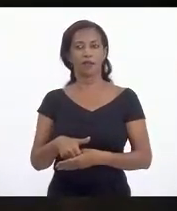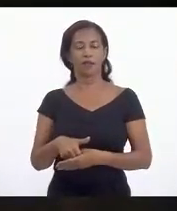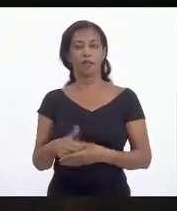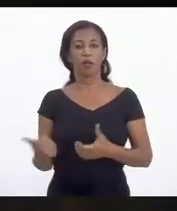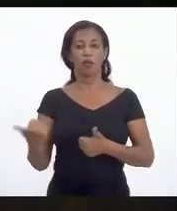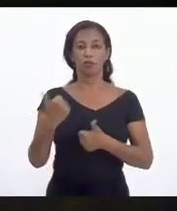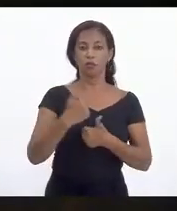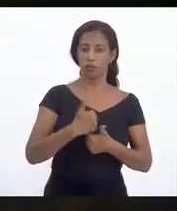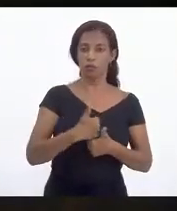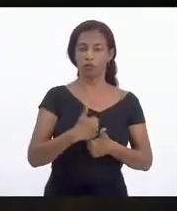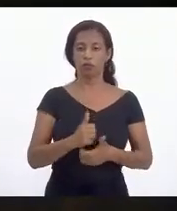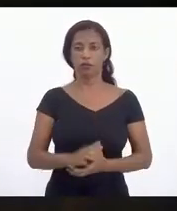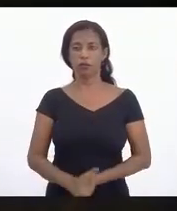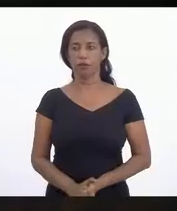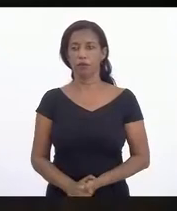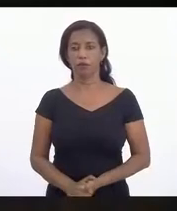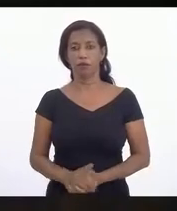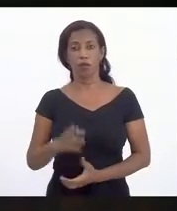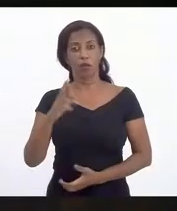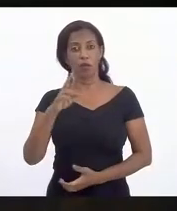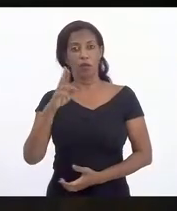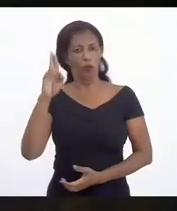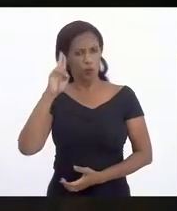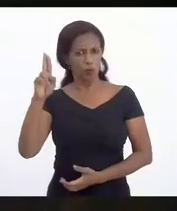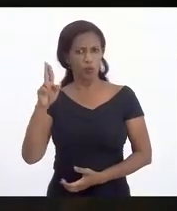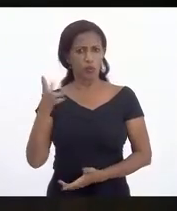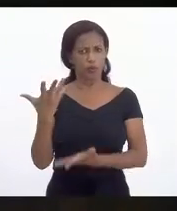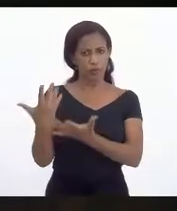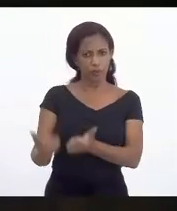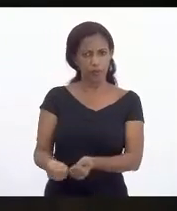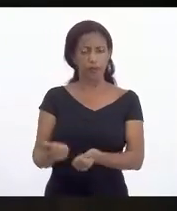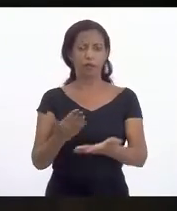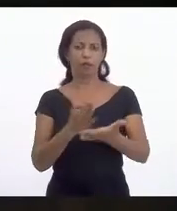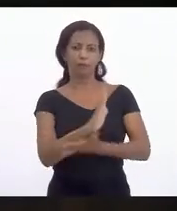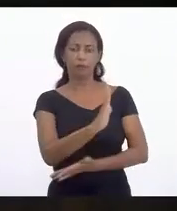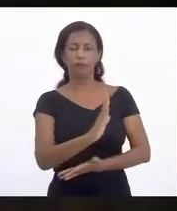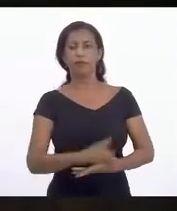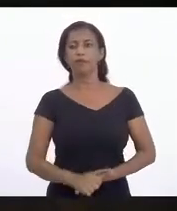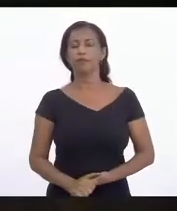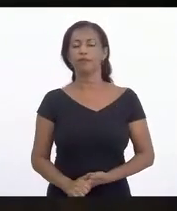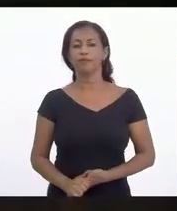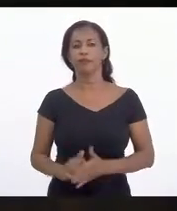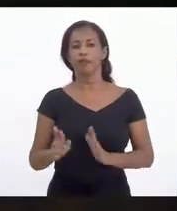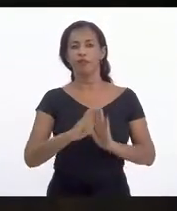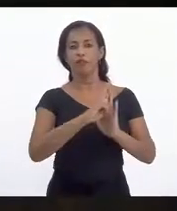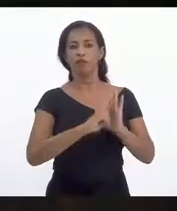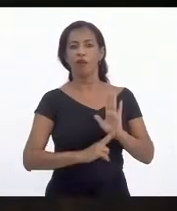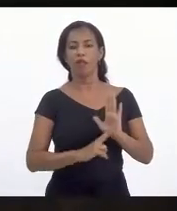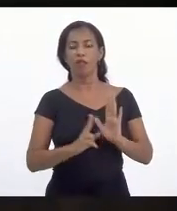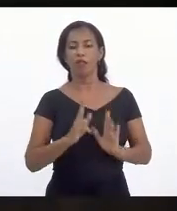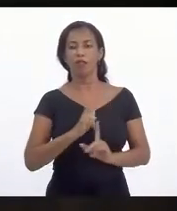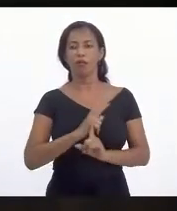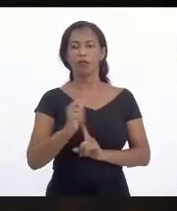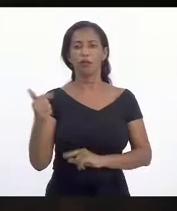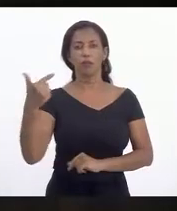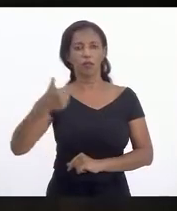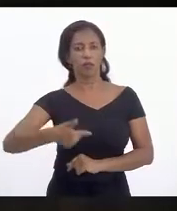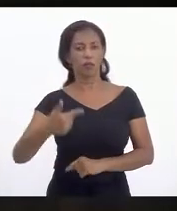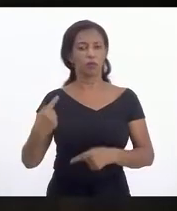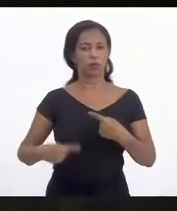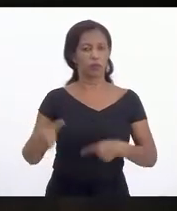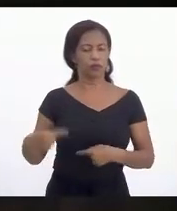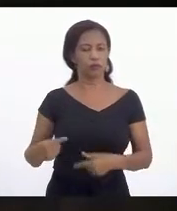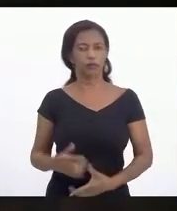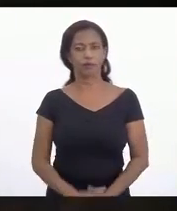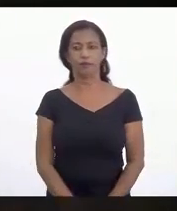ao substitutivo, os senhores que aprovam permaneçam como estão, aprovado, vai a redação do vencido para a segunda